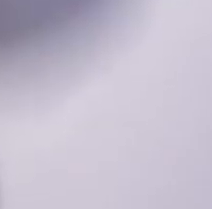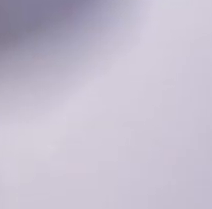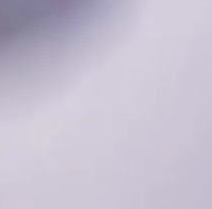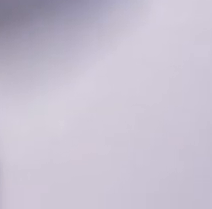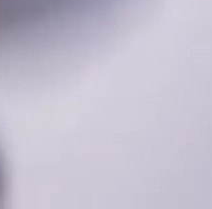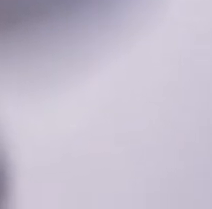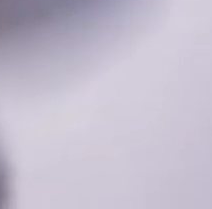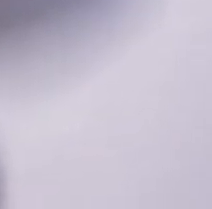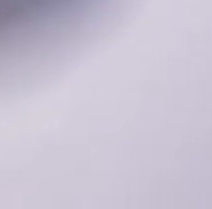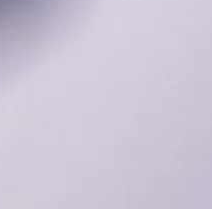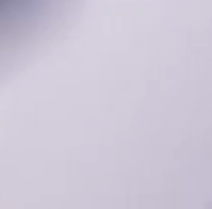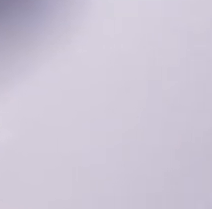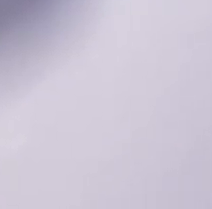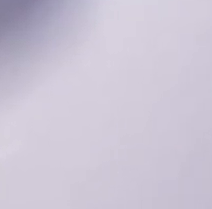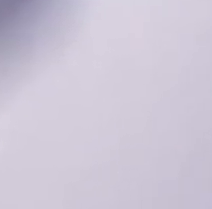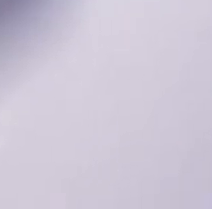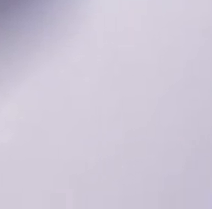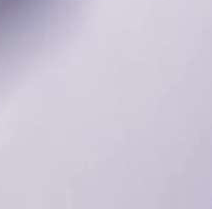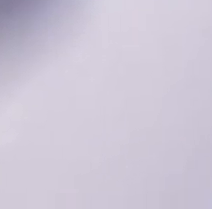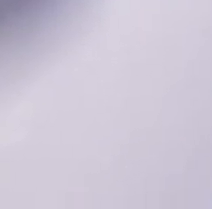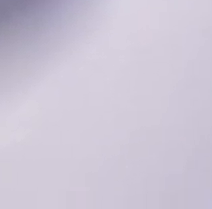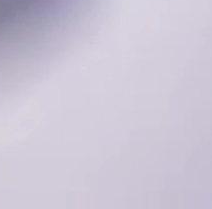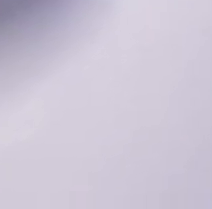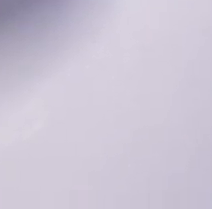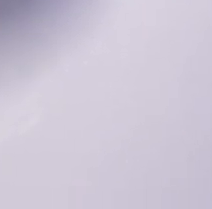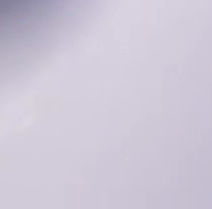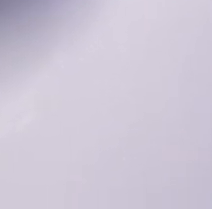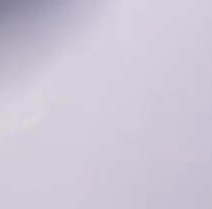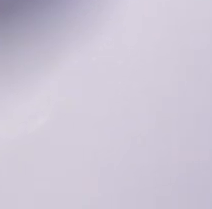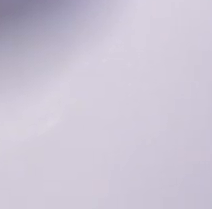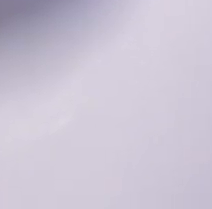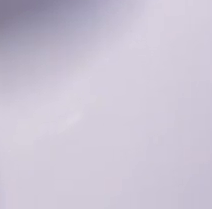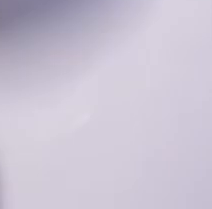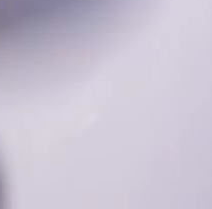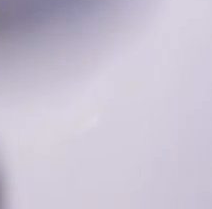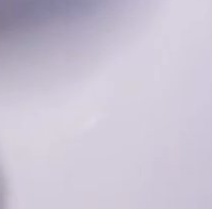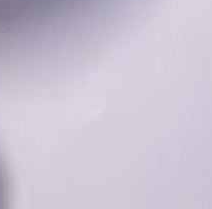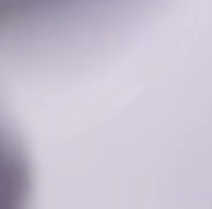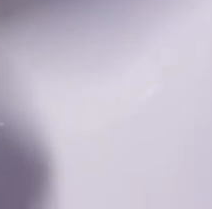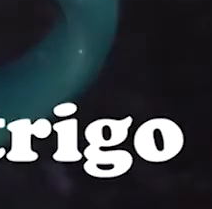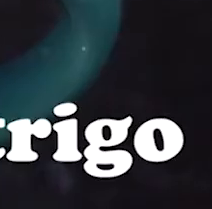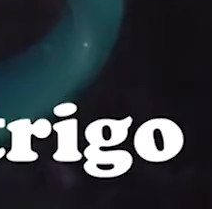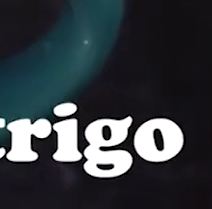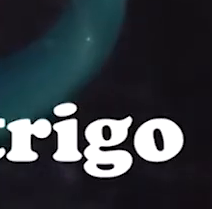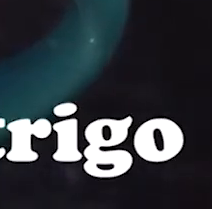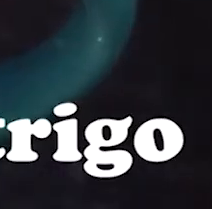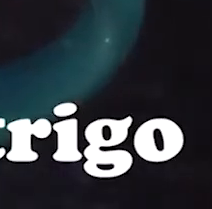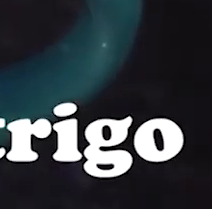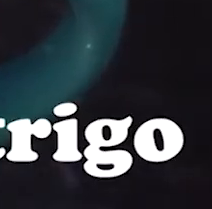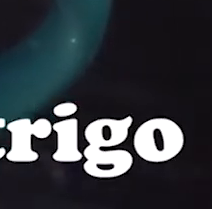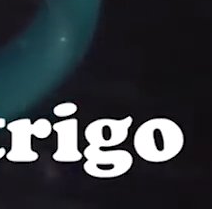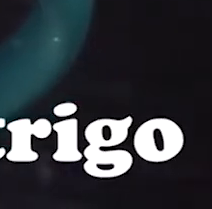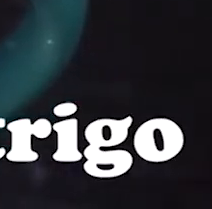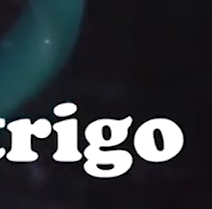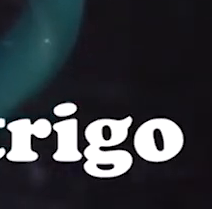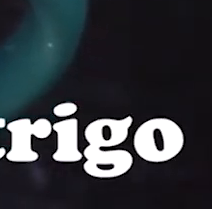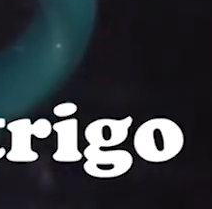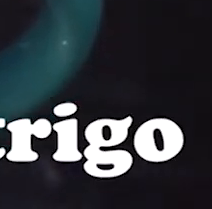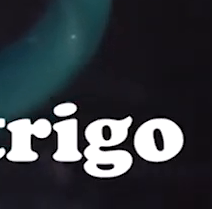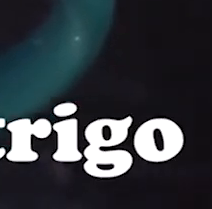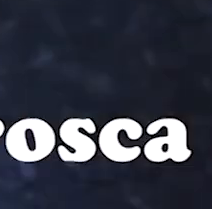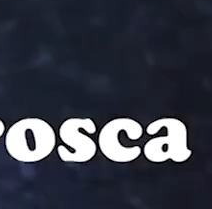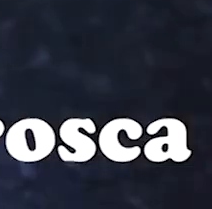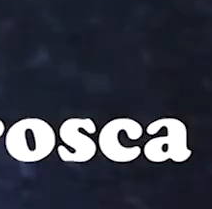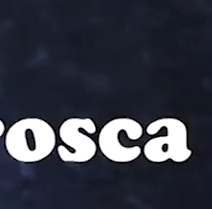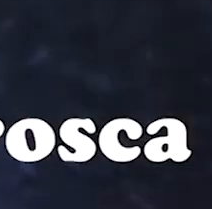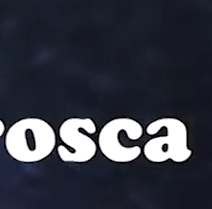ovos, mas uma porção para 2 pessoas pode chegar até 7 ovos. 1 xícara de farinha de